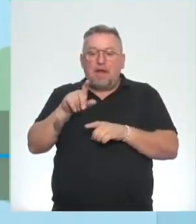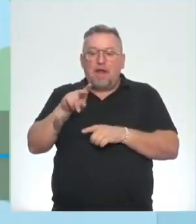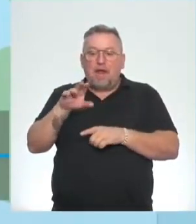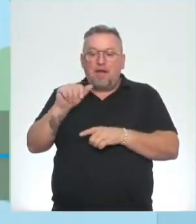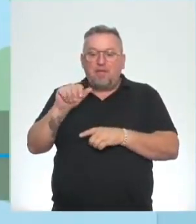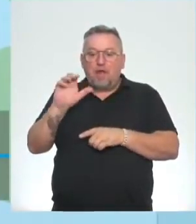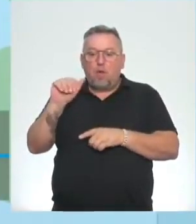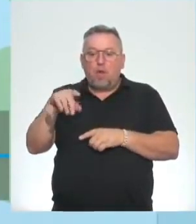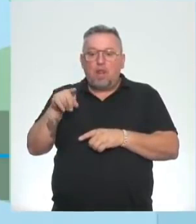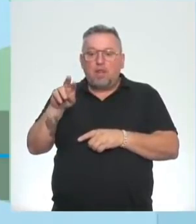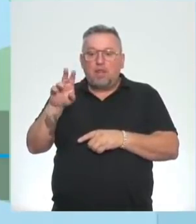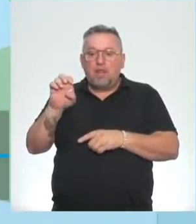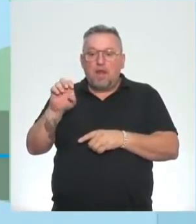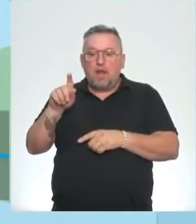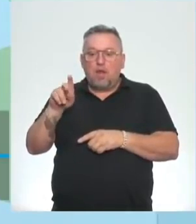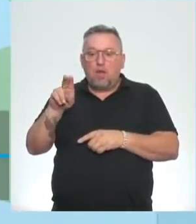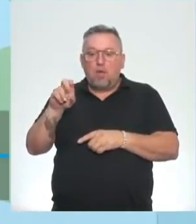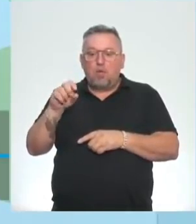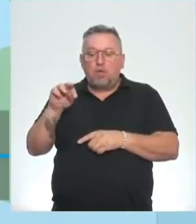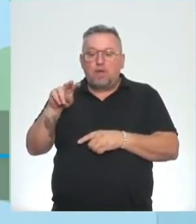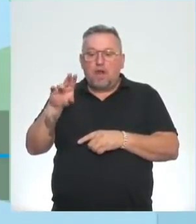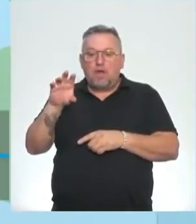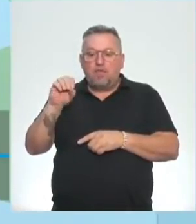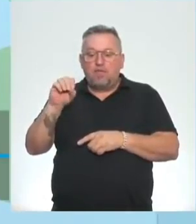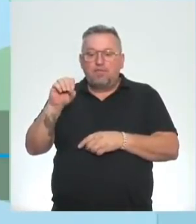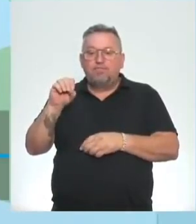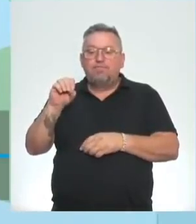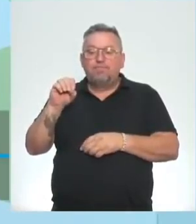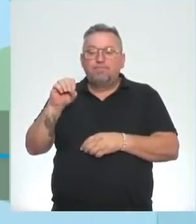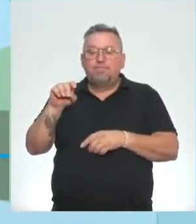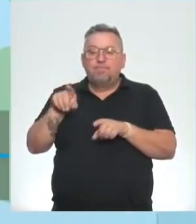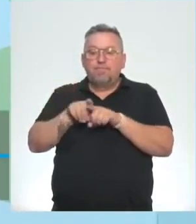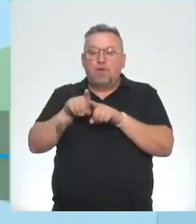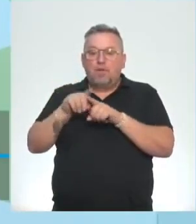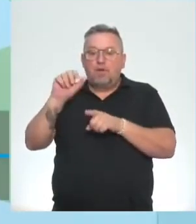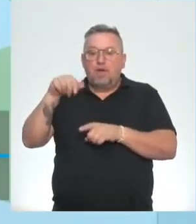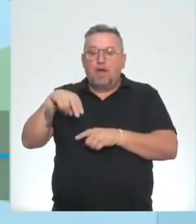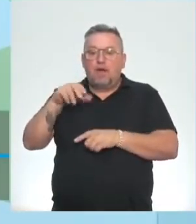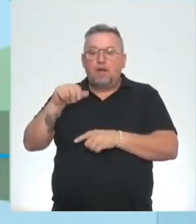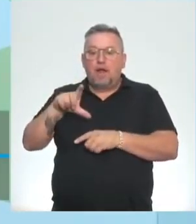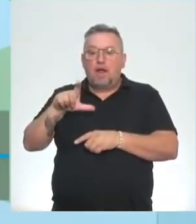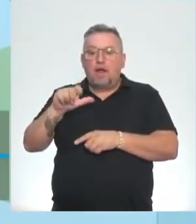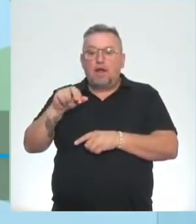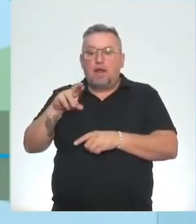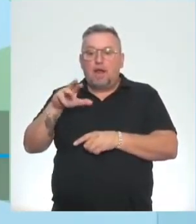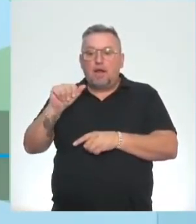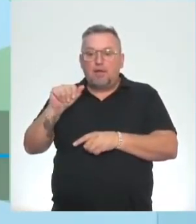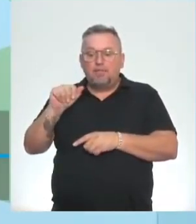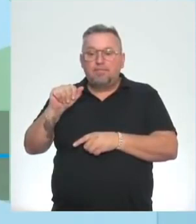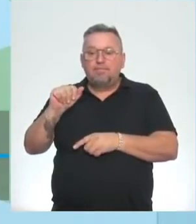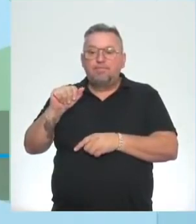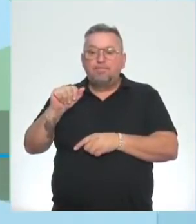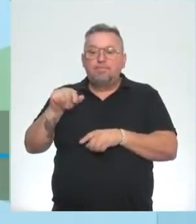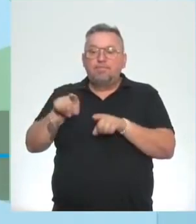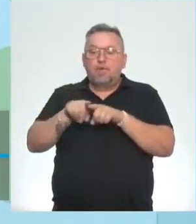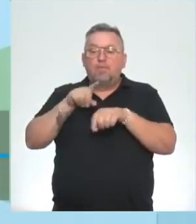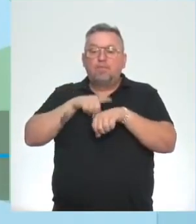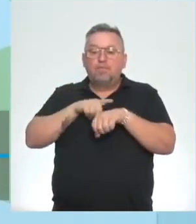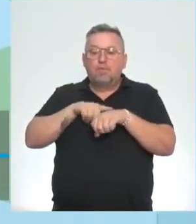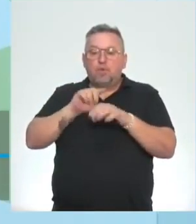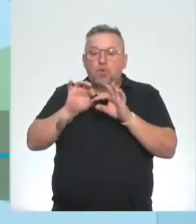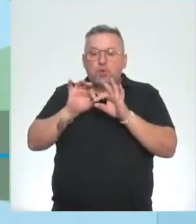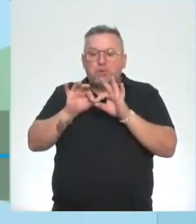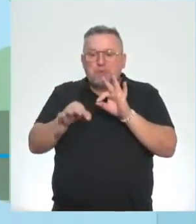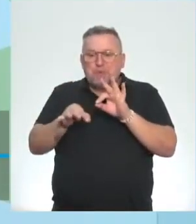André Luiz, Gustavo, o tempo das aulas. Aqui tem a Ana Clara Fernanda, eu acho, disse que o tempo ser